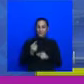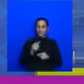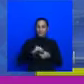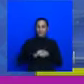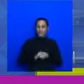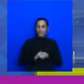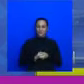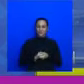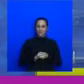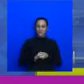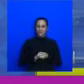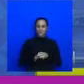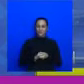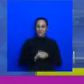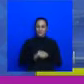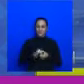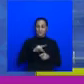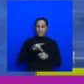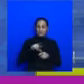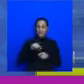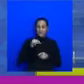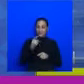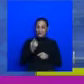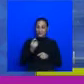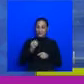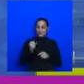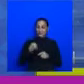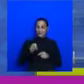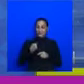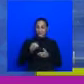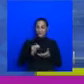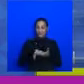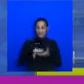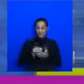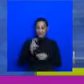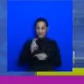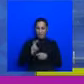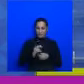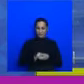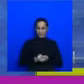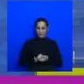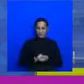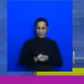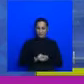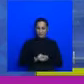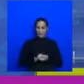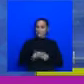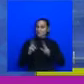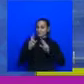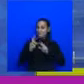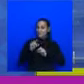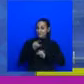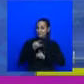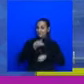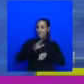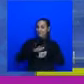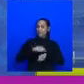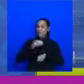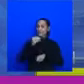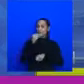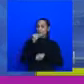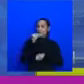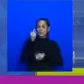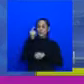número 01. Foram sorteados 10 números, faltam 5. Estamos na torcida, você ainda tem